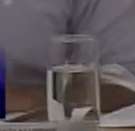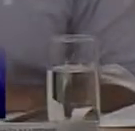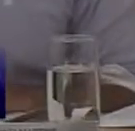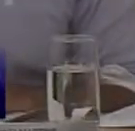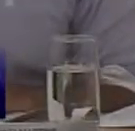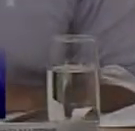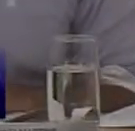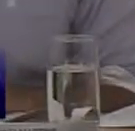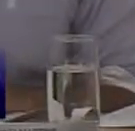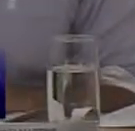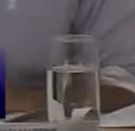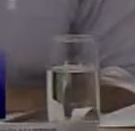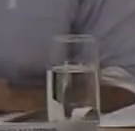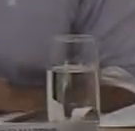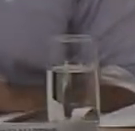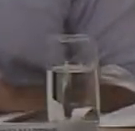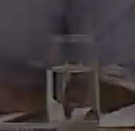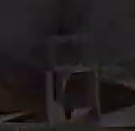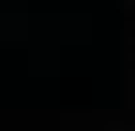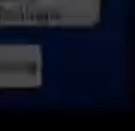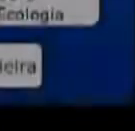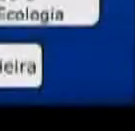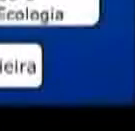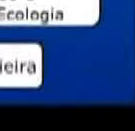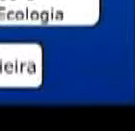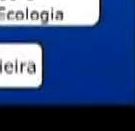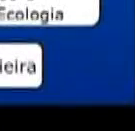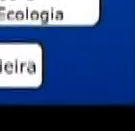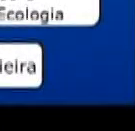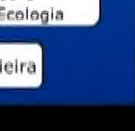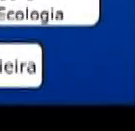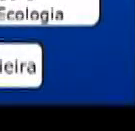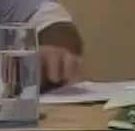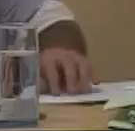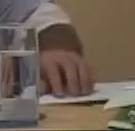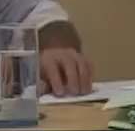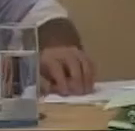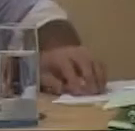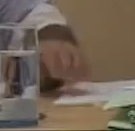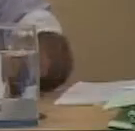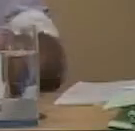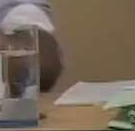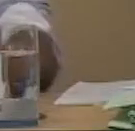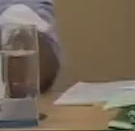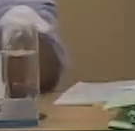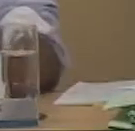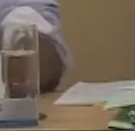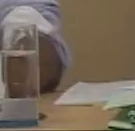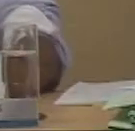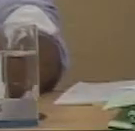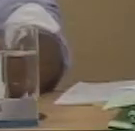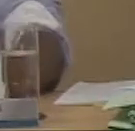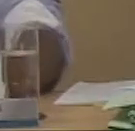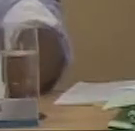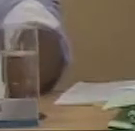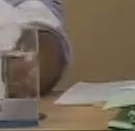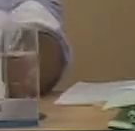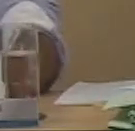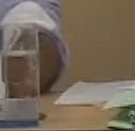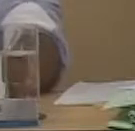Os trabalhos estão suspensos por 1 minuto. Do idoso. Os trabalhos estão reabertos para uma questão de ordem, vereador Sidney Pascotto.